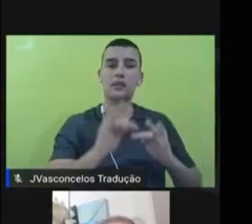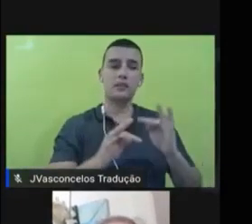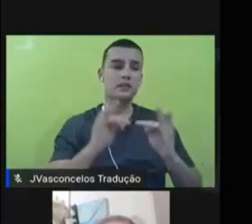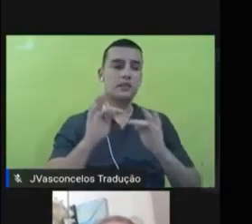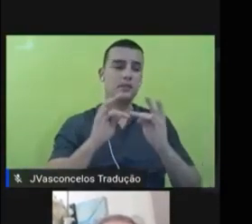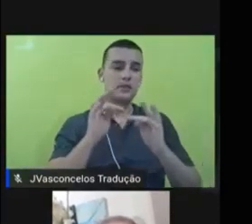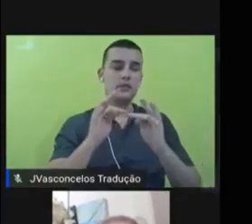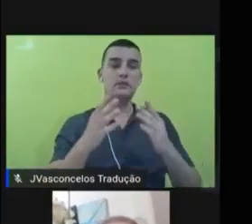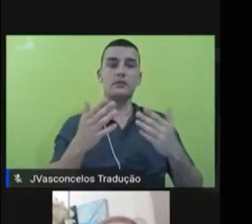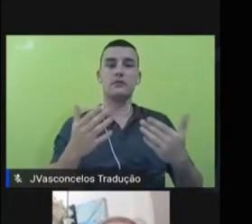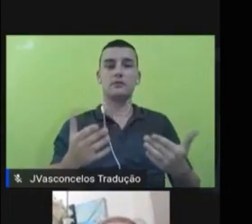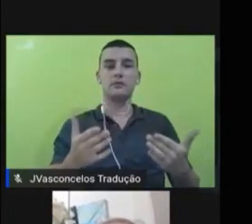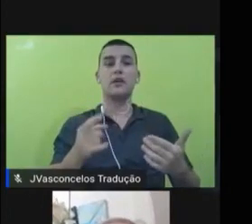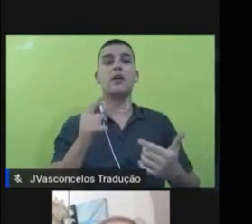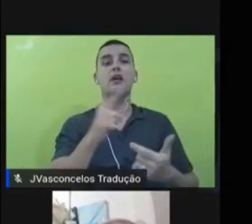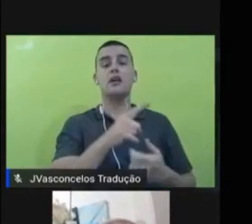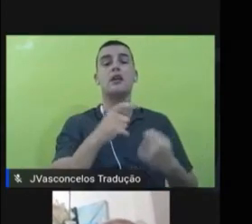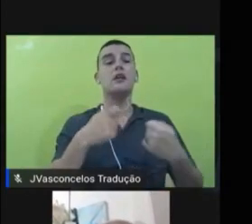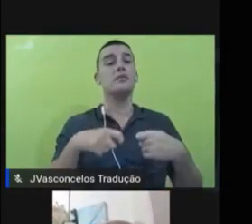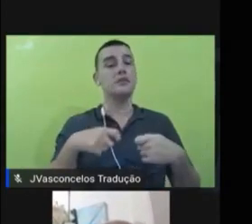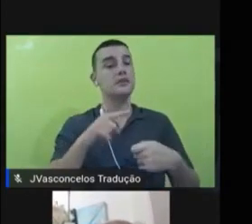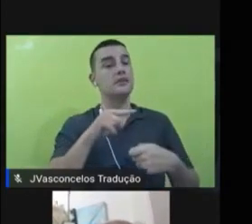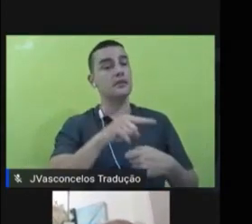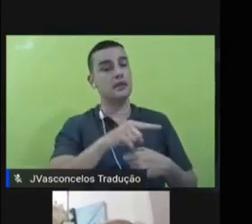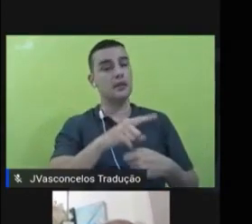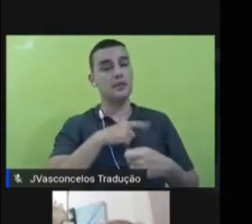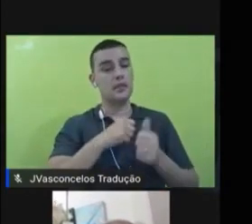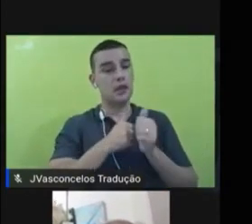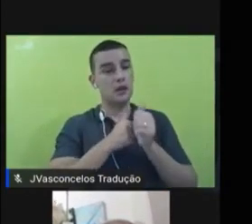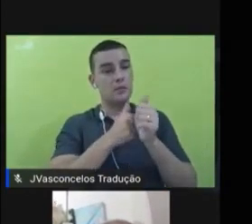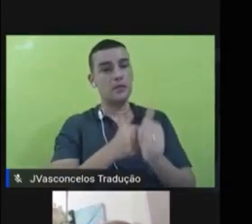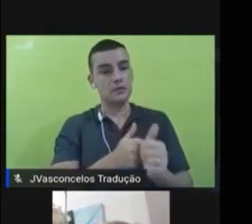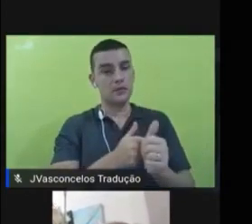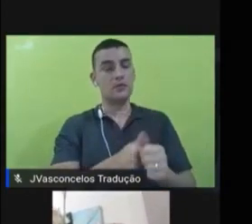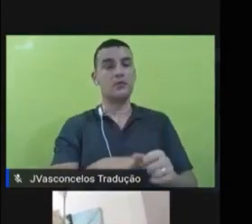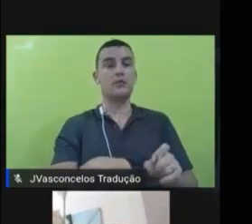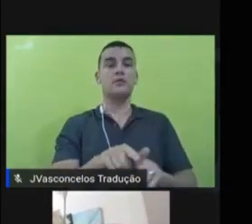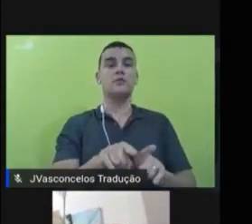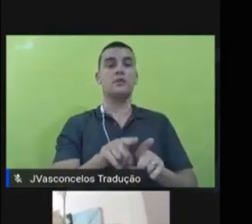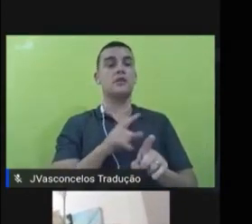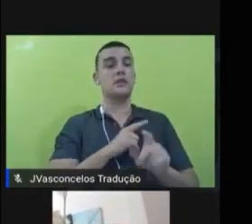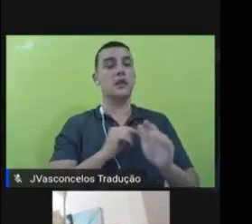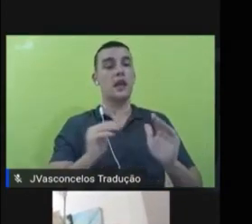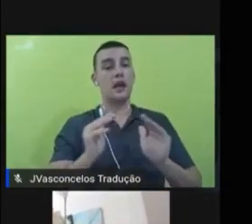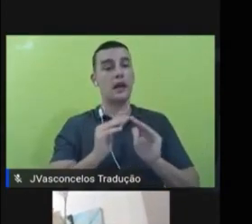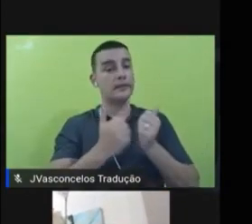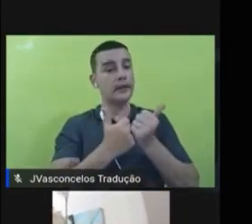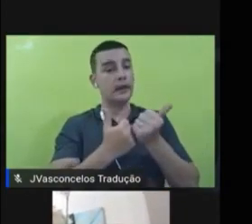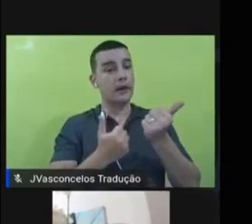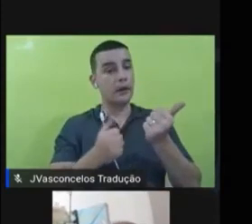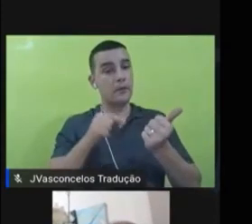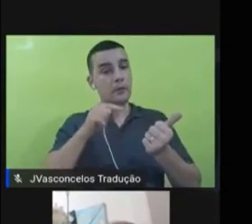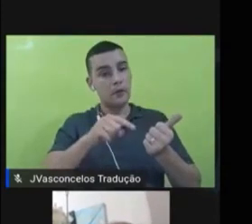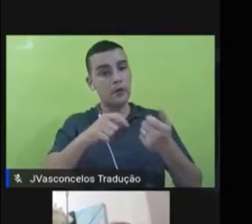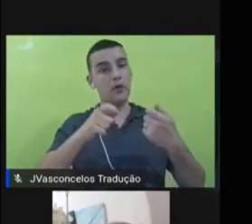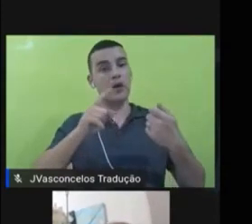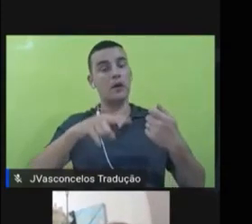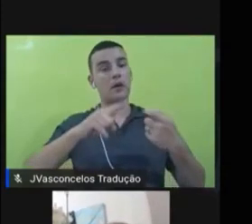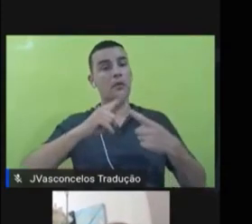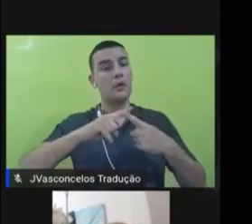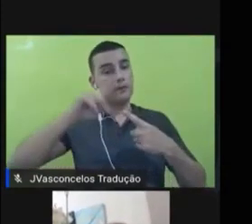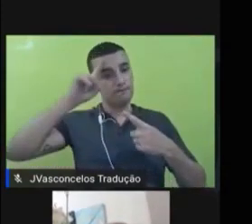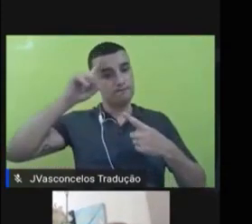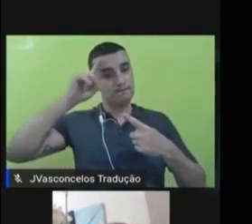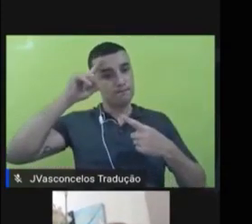ela necessita, nesse momento, desse acompanhamento, as casas de apoio, que demandam uma alteração da rotina de vida